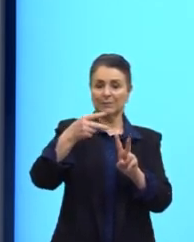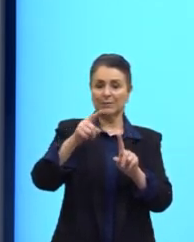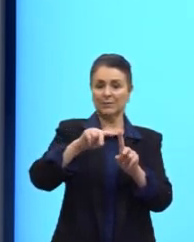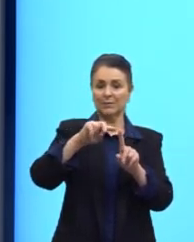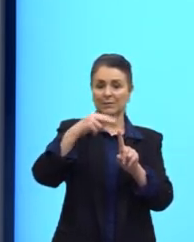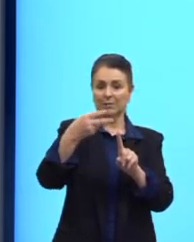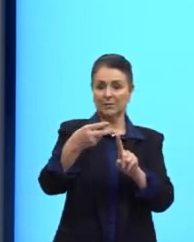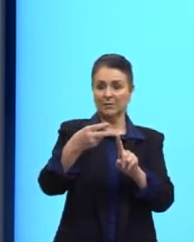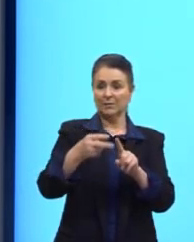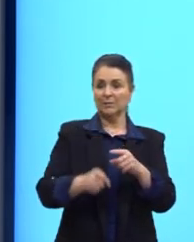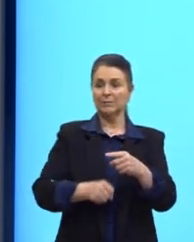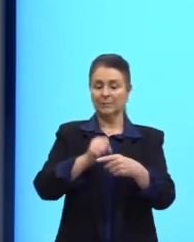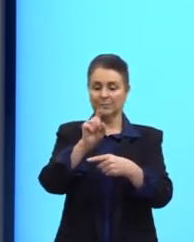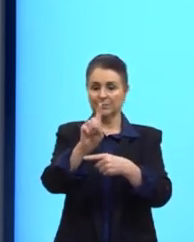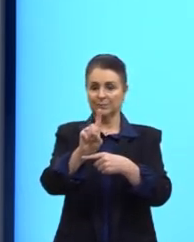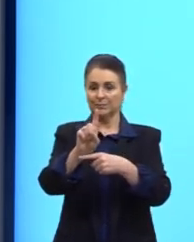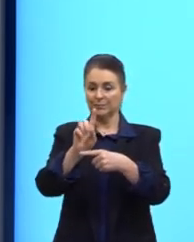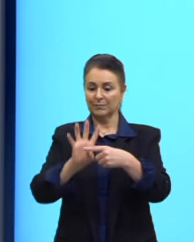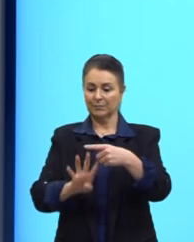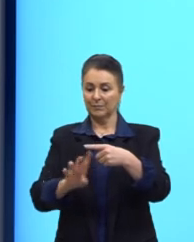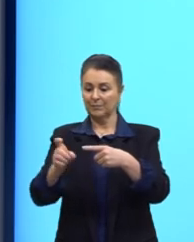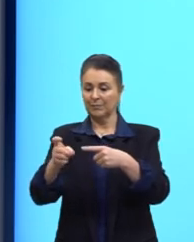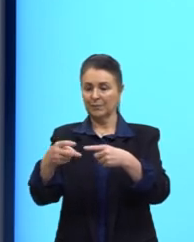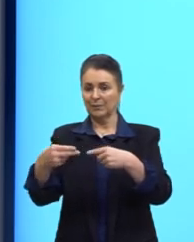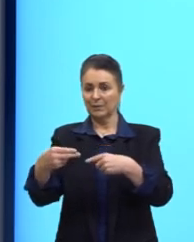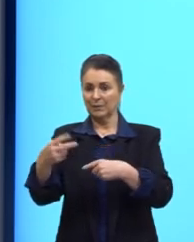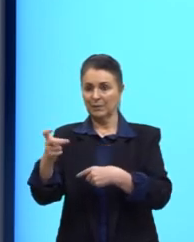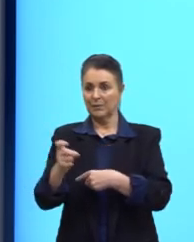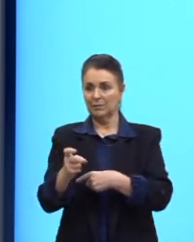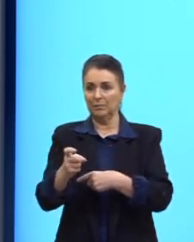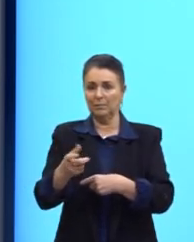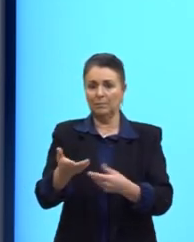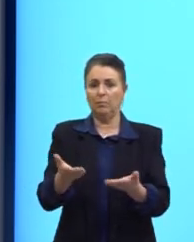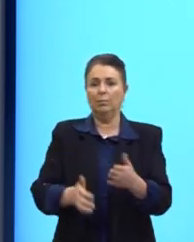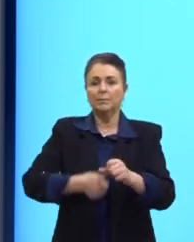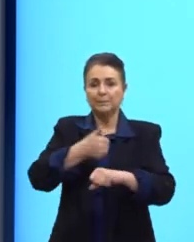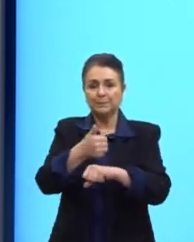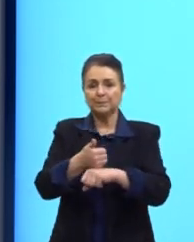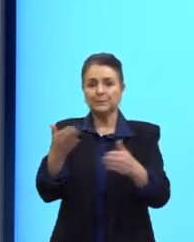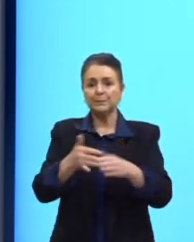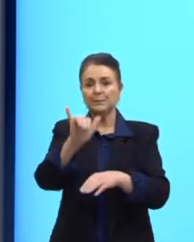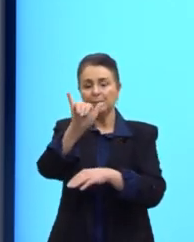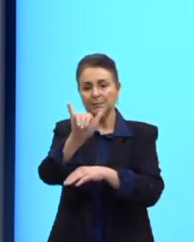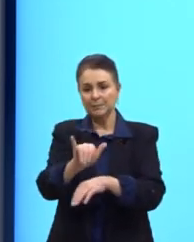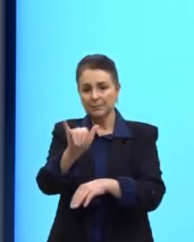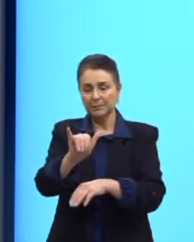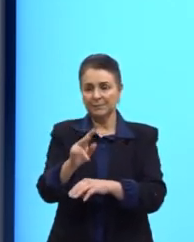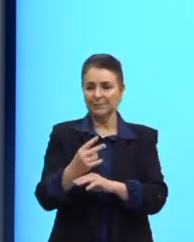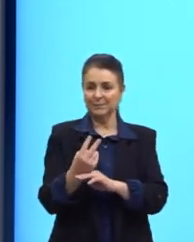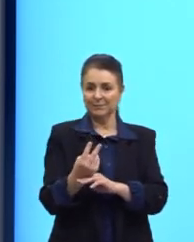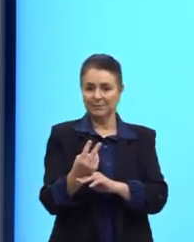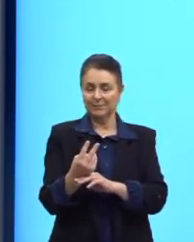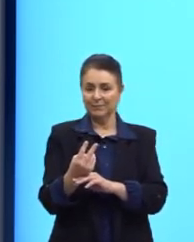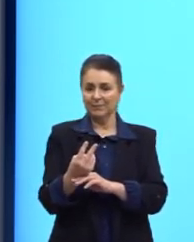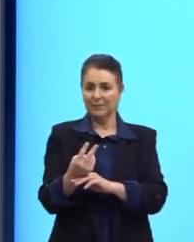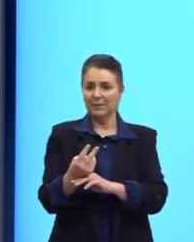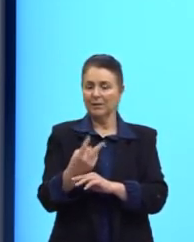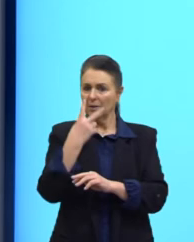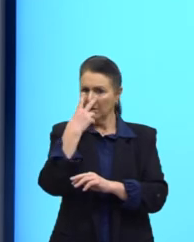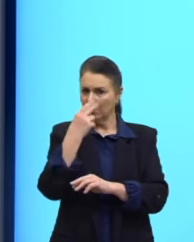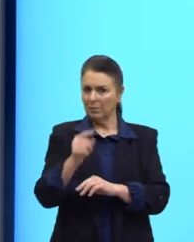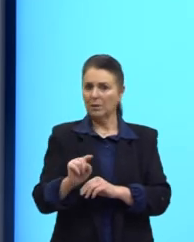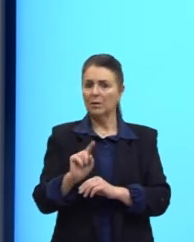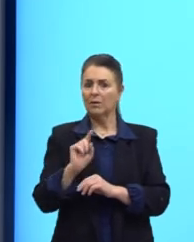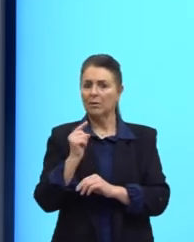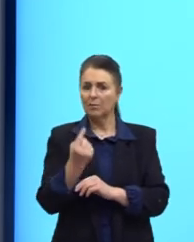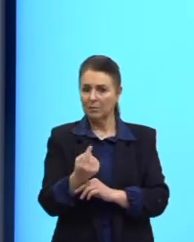= 1/4 o mesmo nós vamos fazer substituindo agora o Y2 né que era igual a um